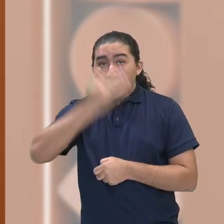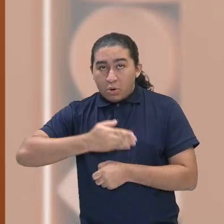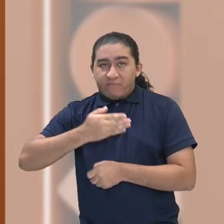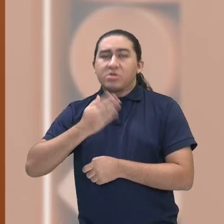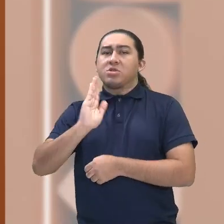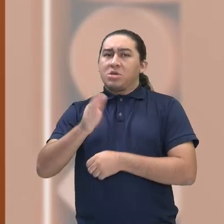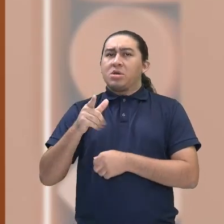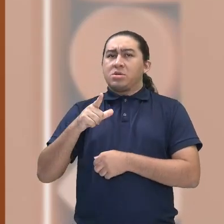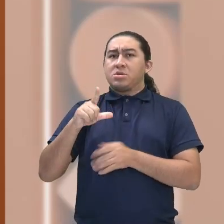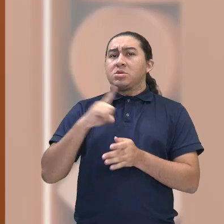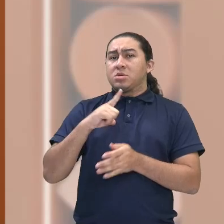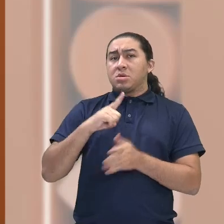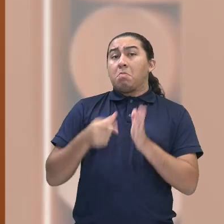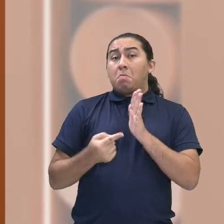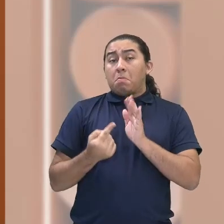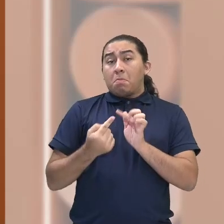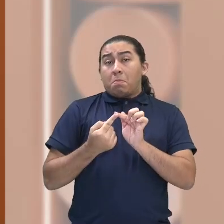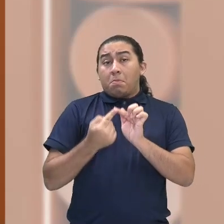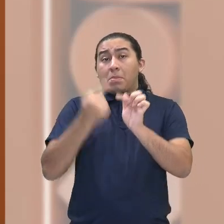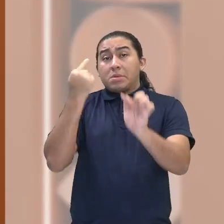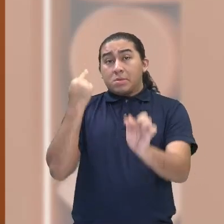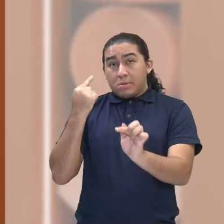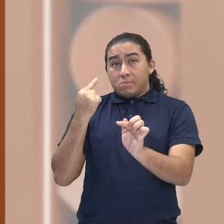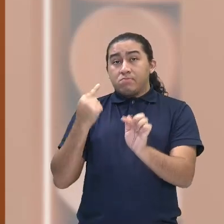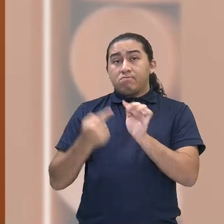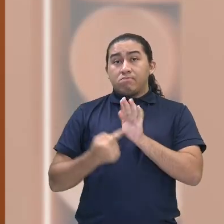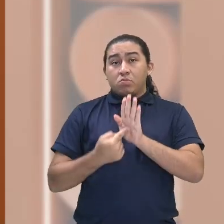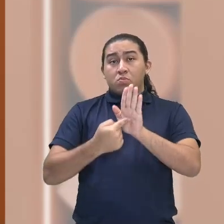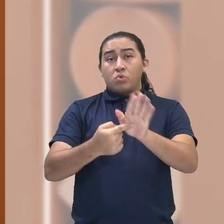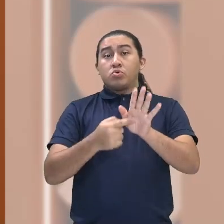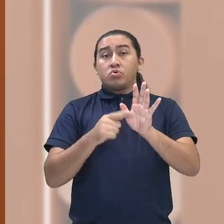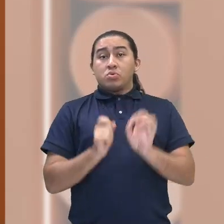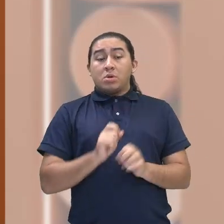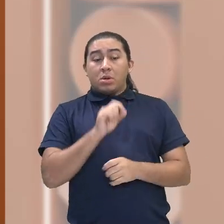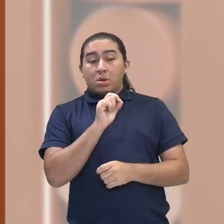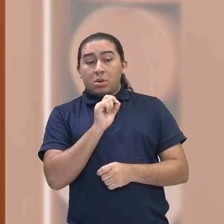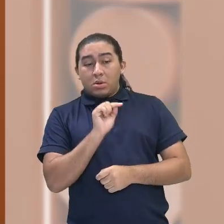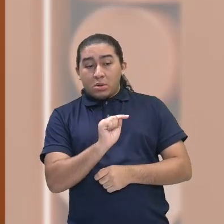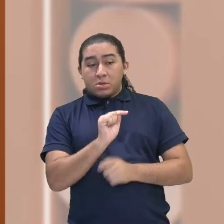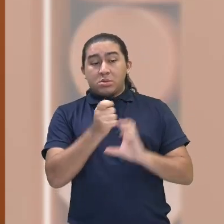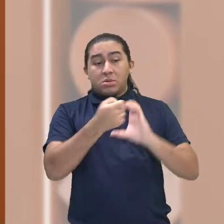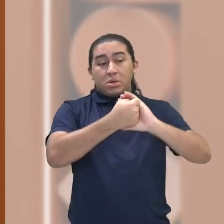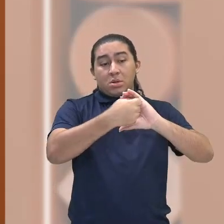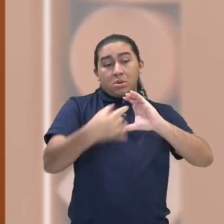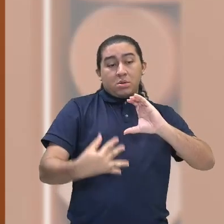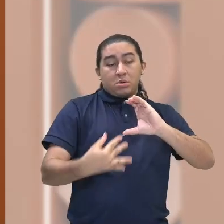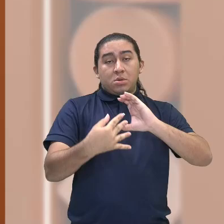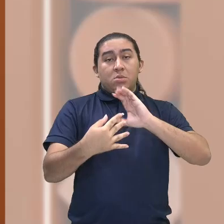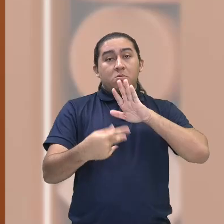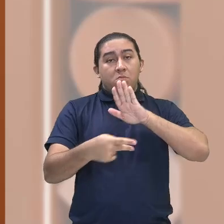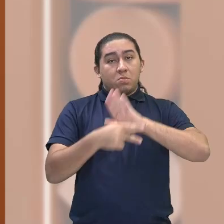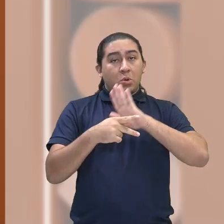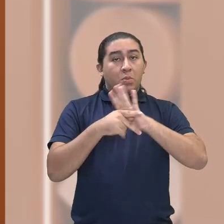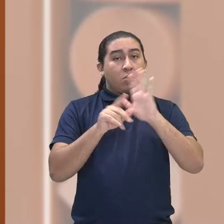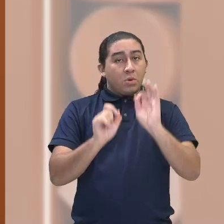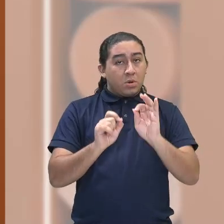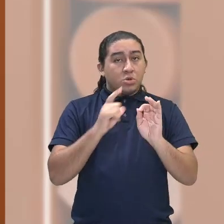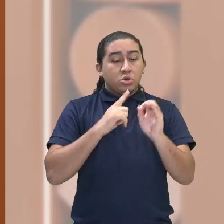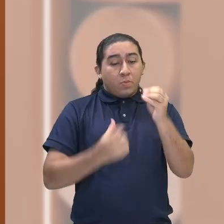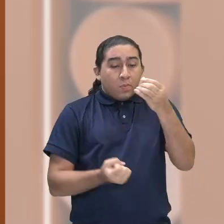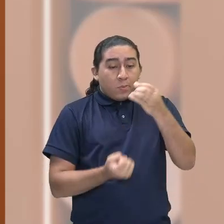existiam, justamente apresentando esse caráter, né, de